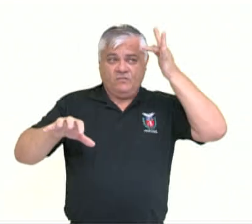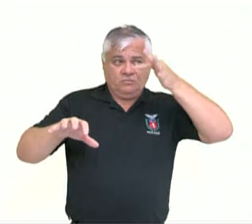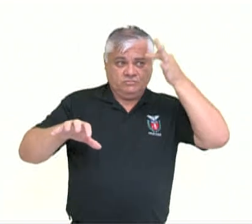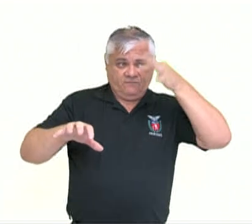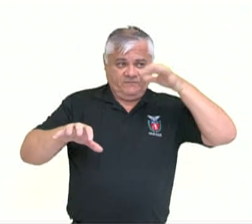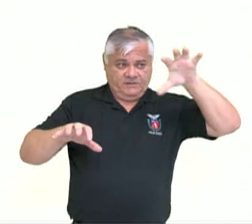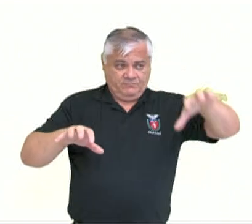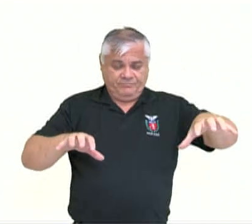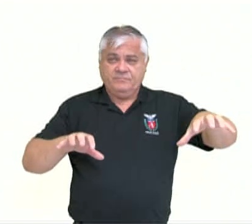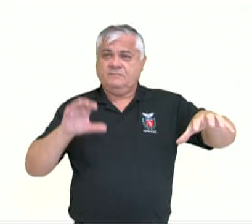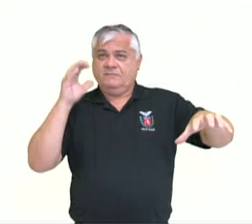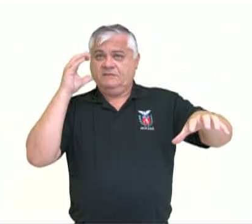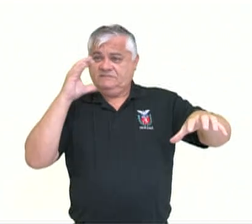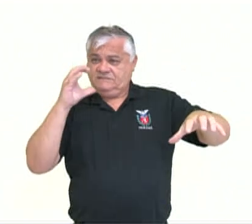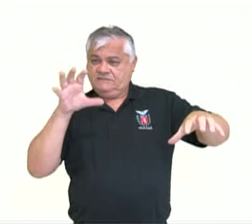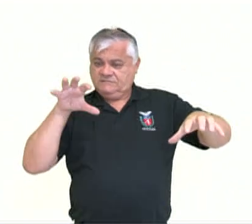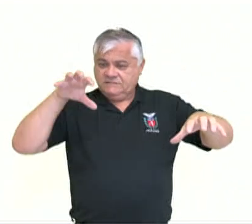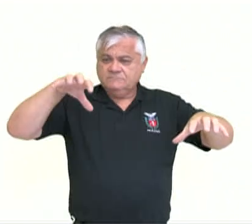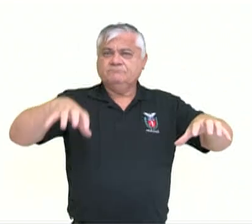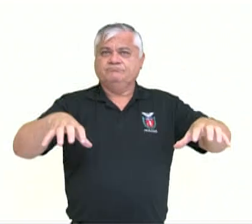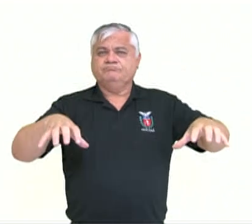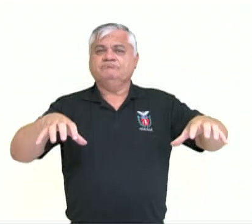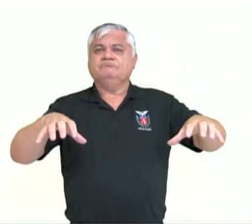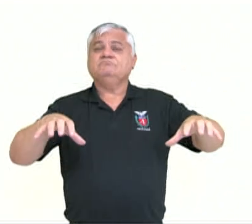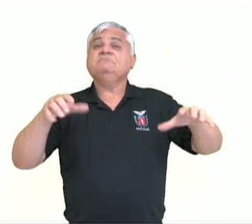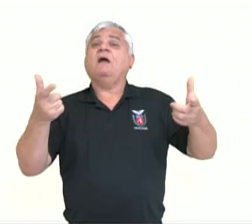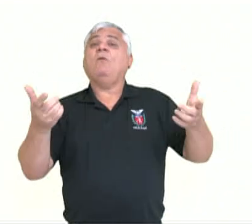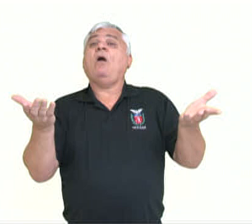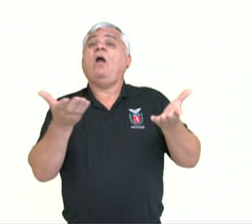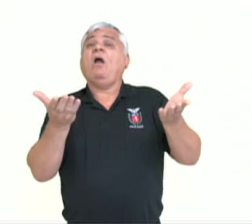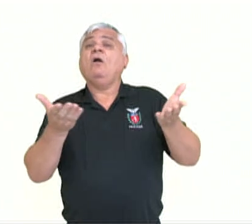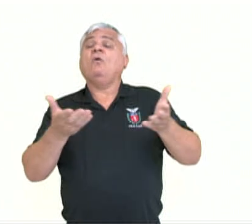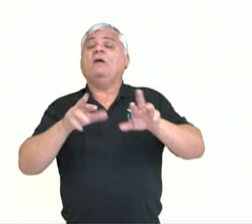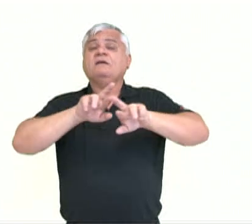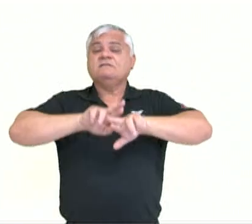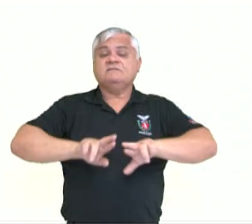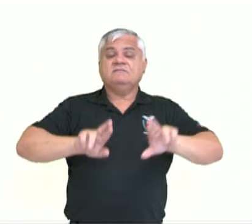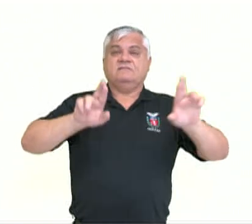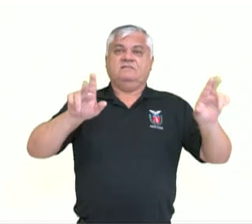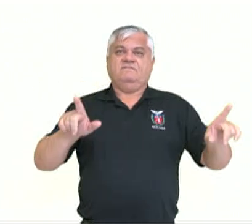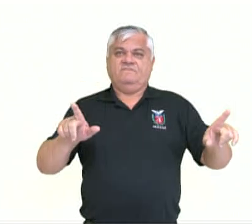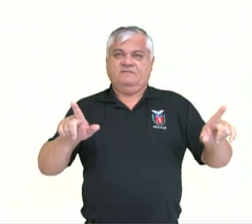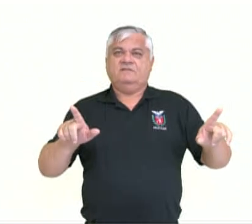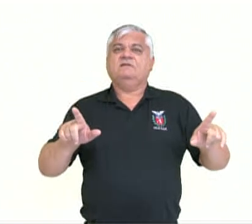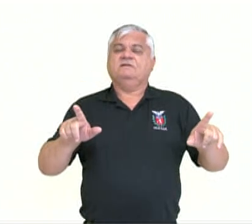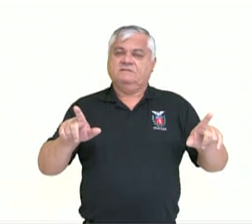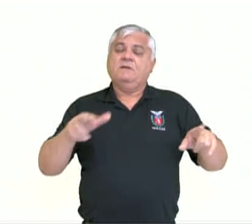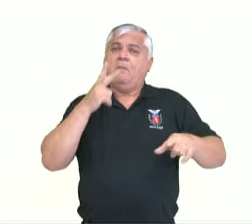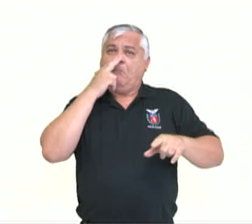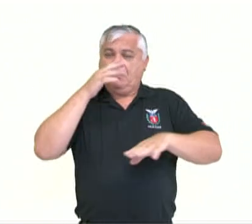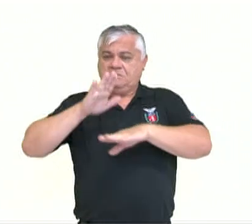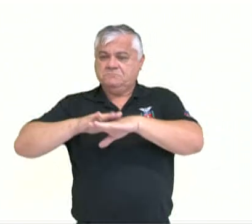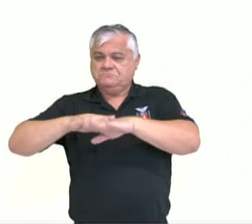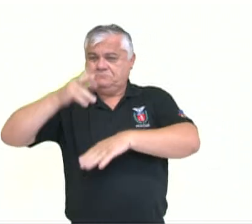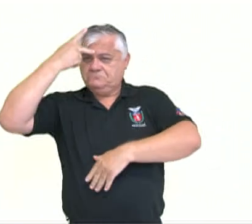e ciência. Ciência e filosofia passam a ser compreendidas como conhecimentos